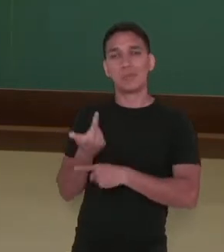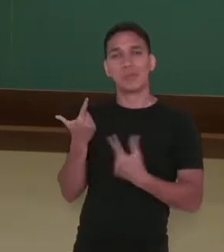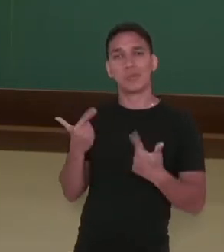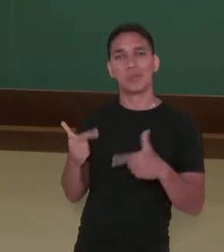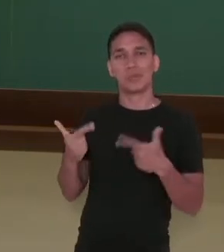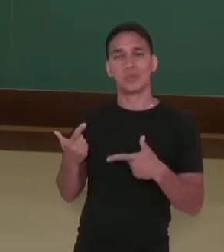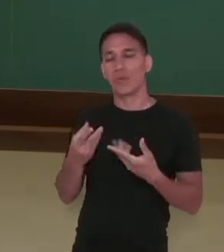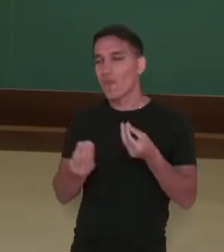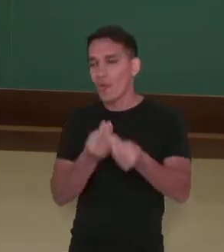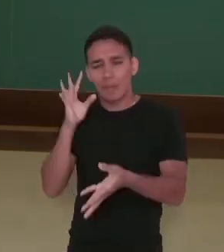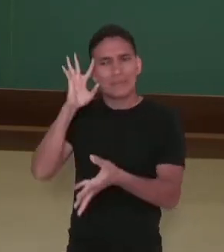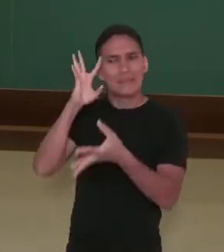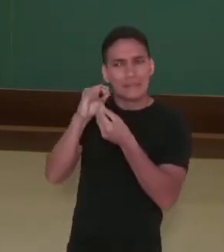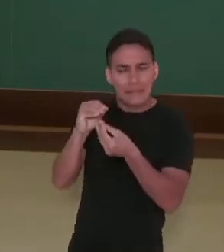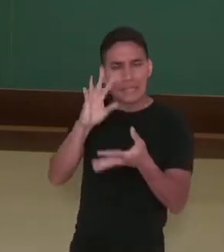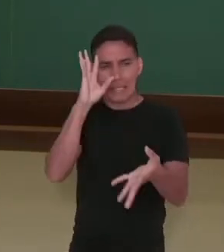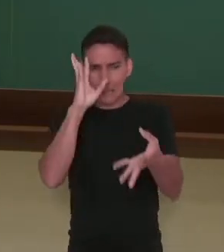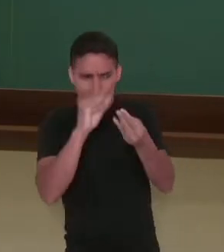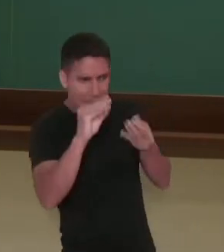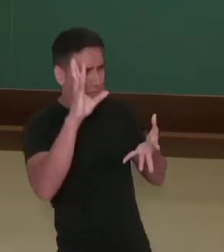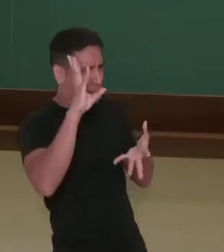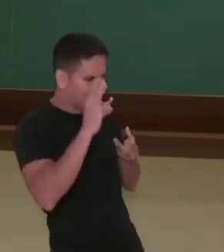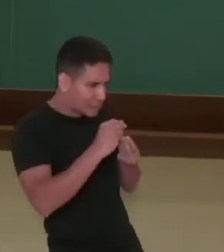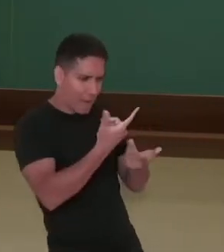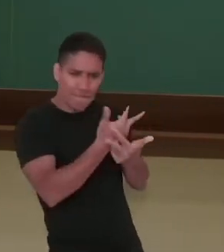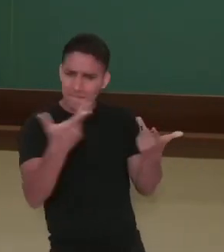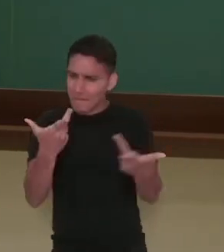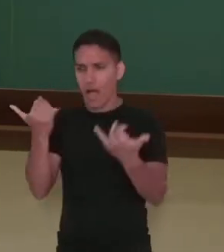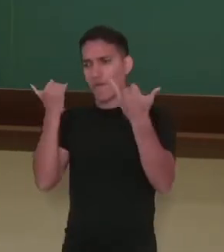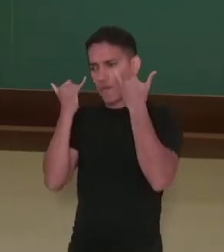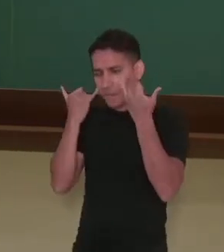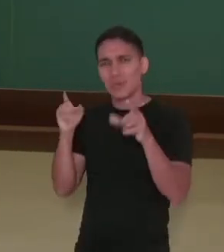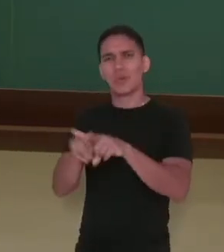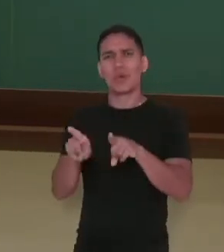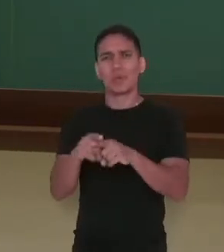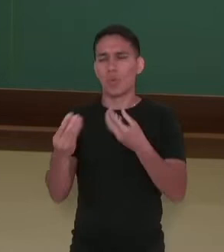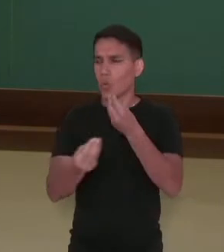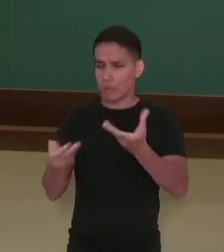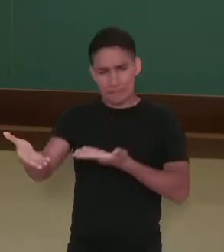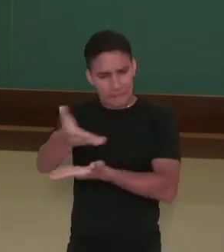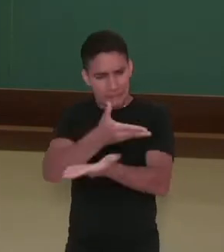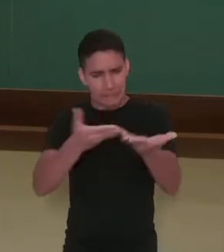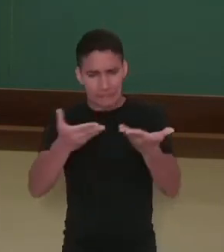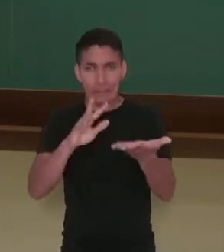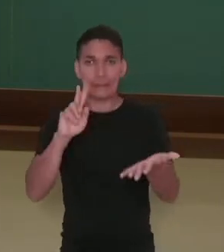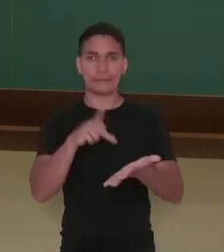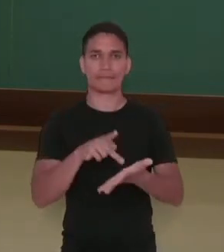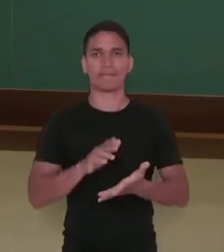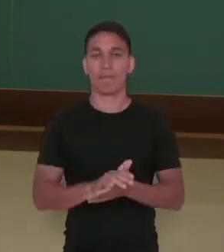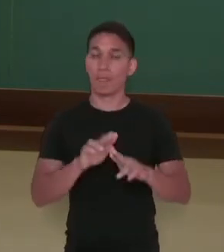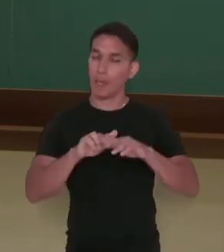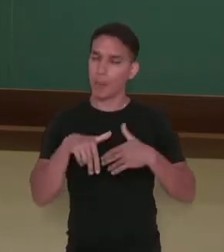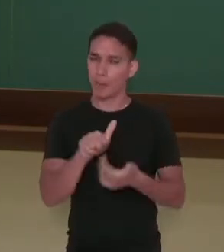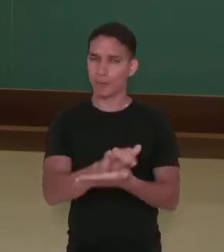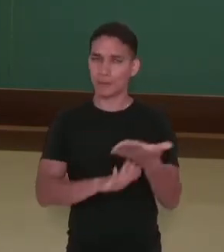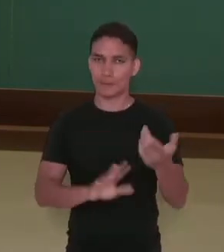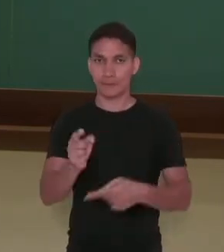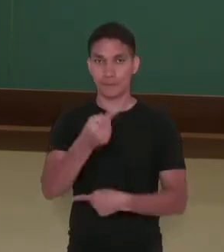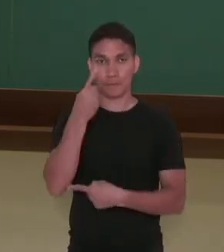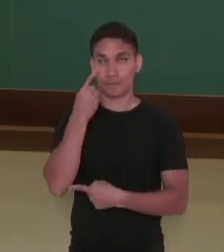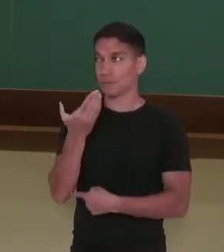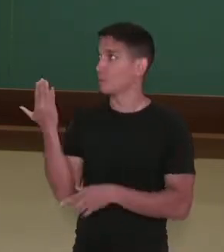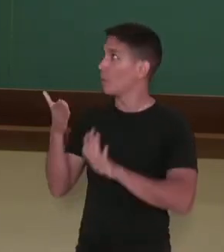em assimilar grandes volumes de dados e relacionar fatos. Com isso, chegamos à atividade 1.